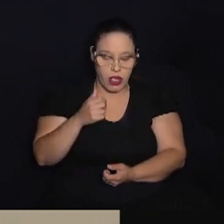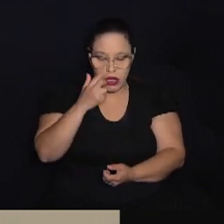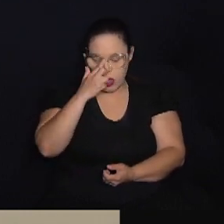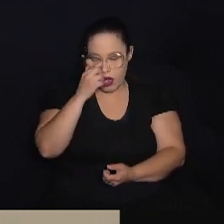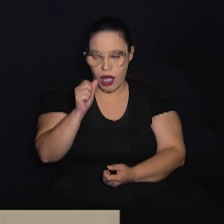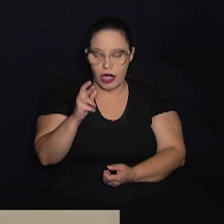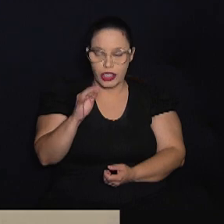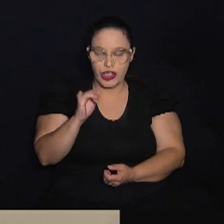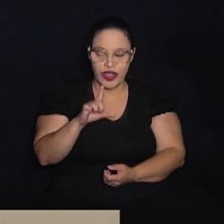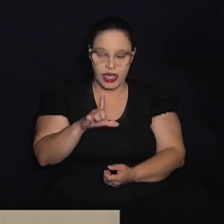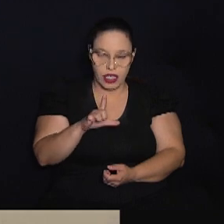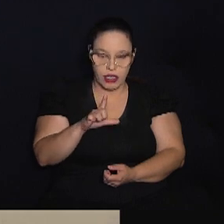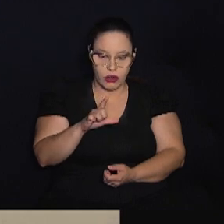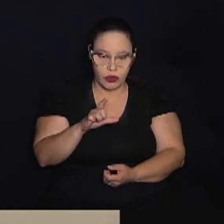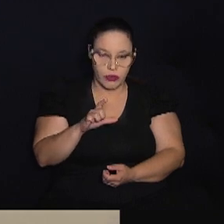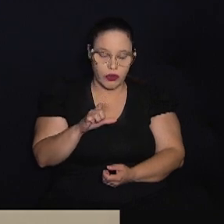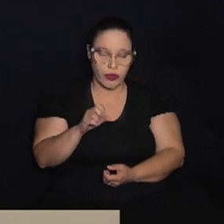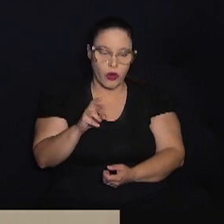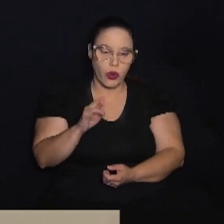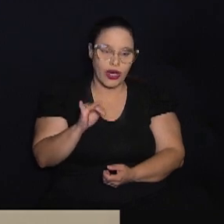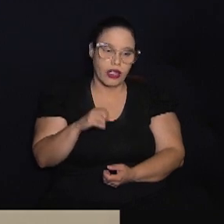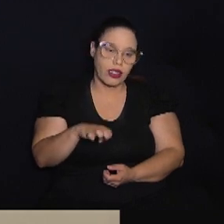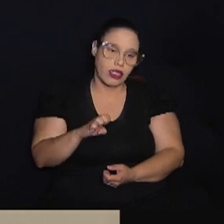artificiais, que tem muitos corantes.